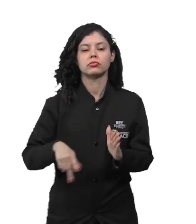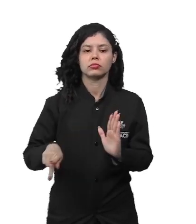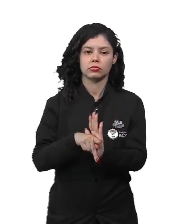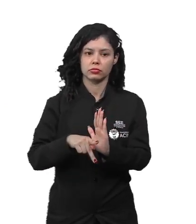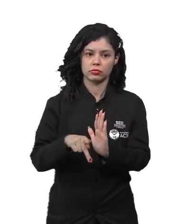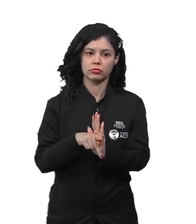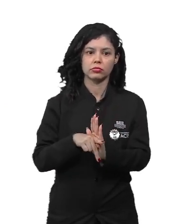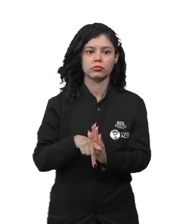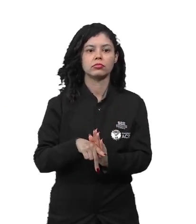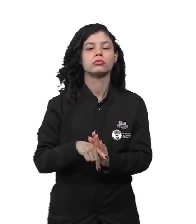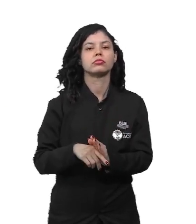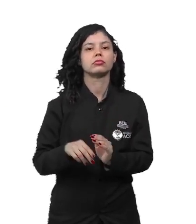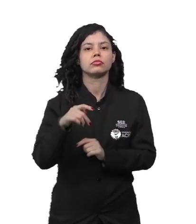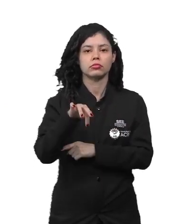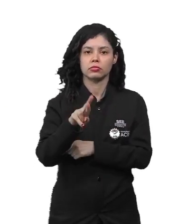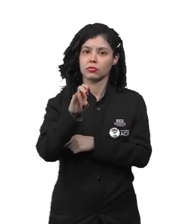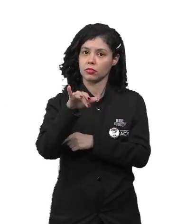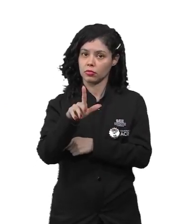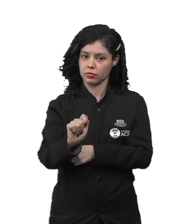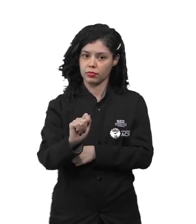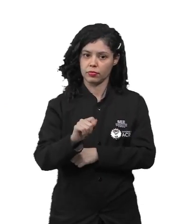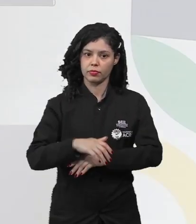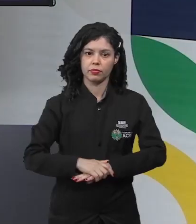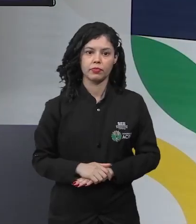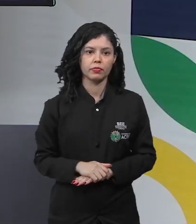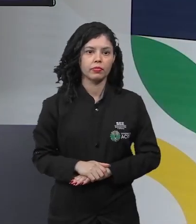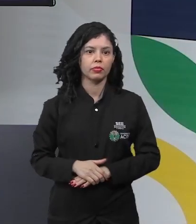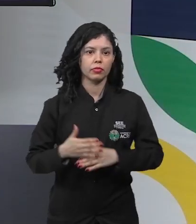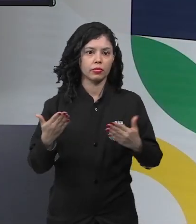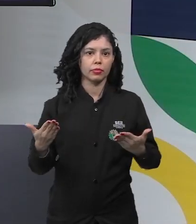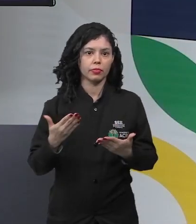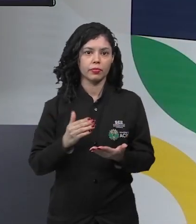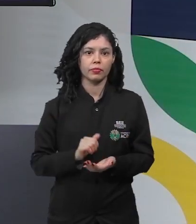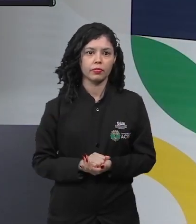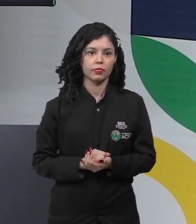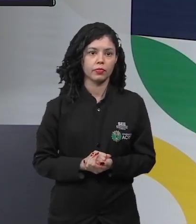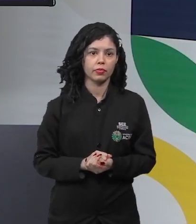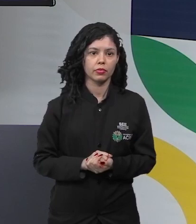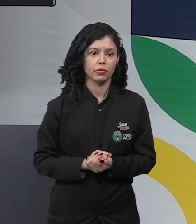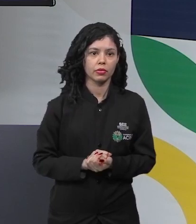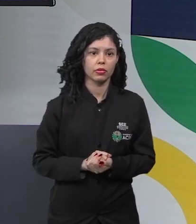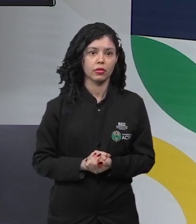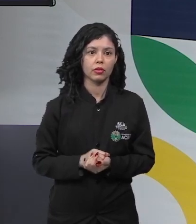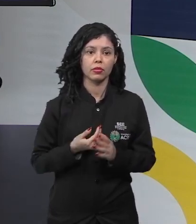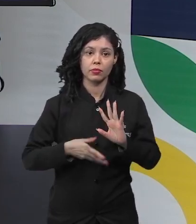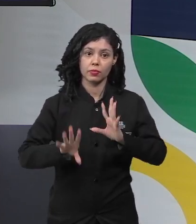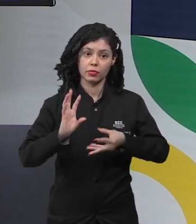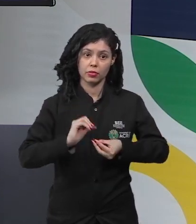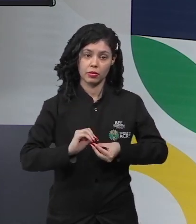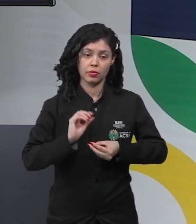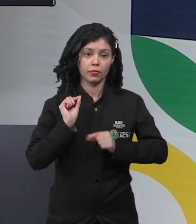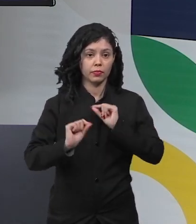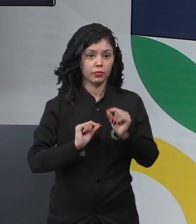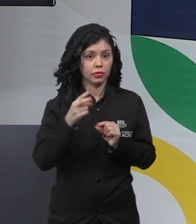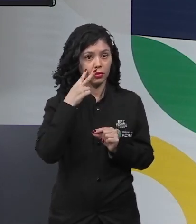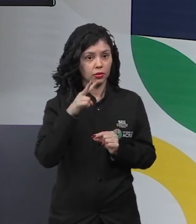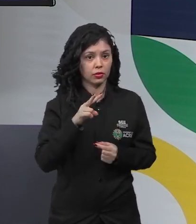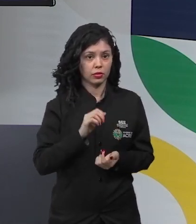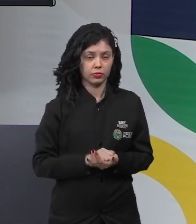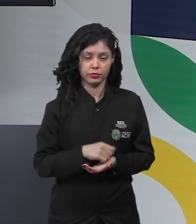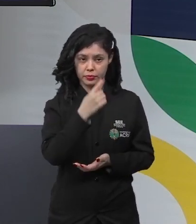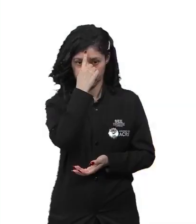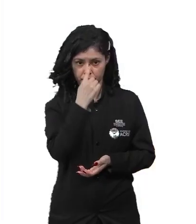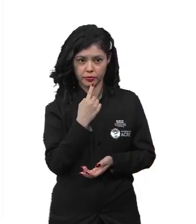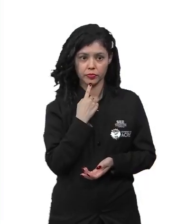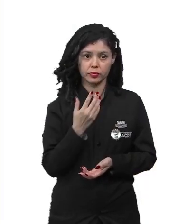à preservação dos recursos naturais. Conclusão da aula. E a gente vai para o resumo do que a gente viu hoje. Olha só a